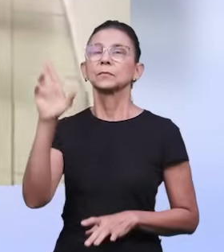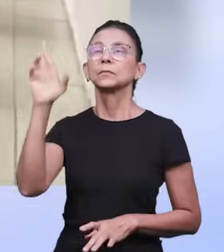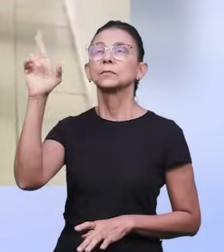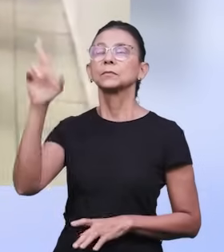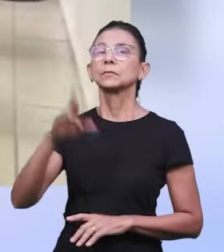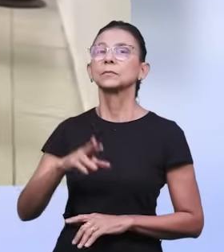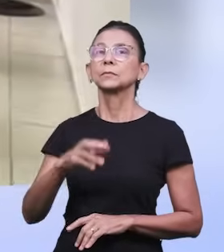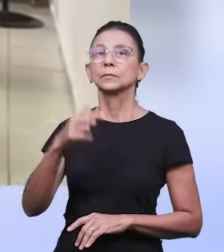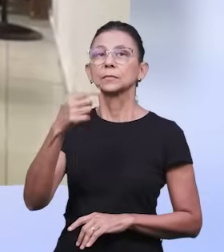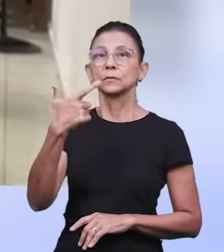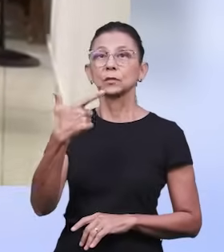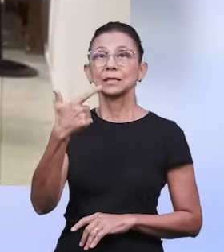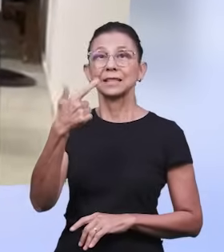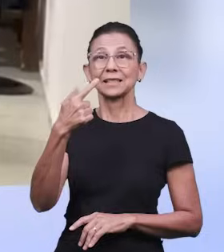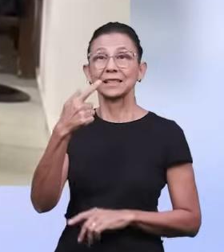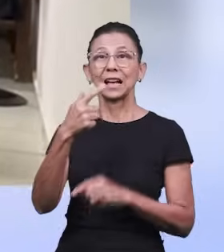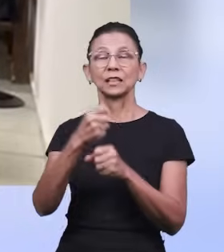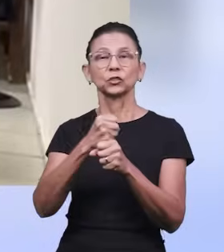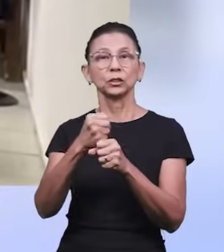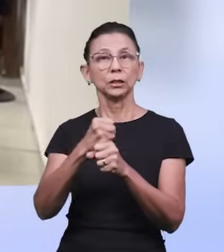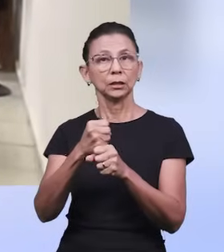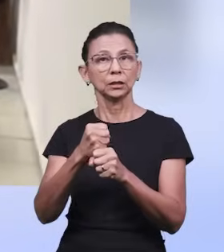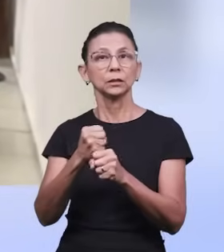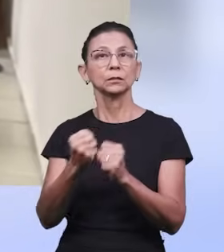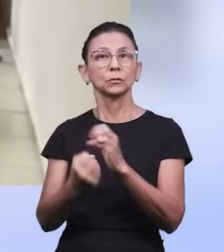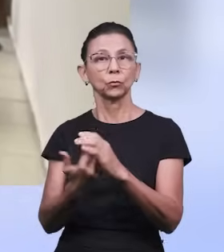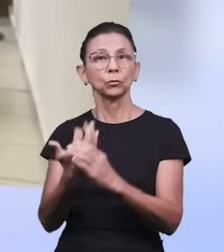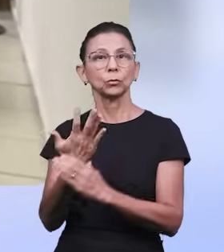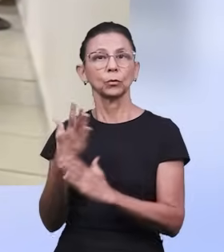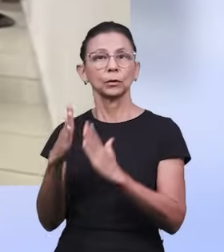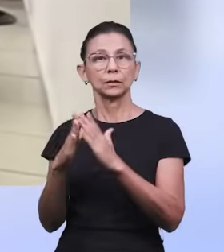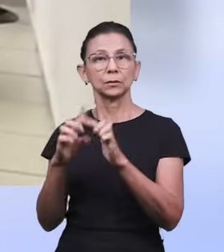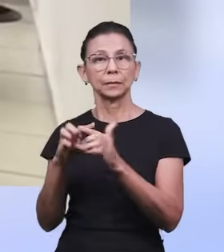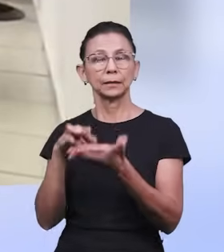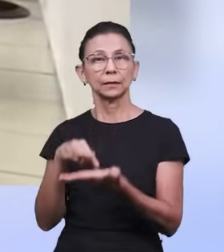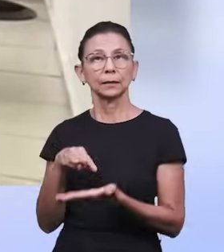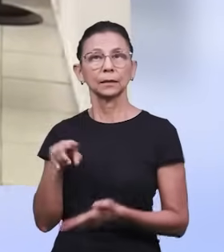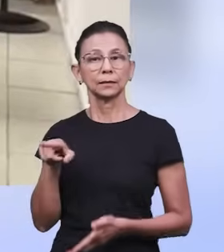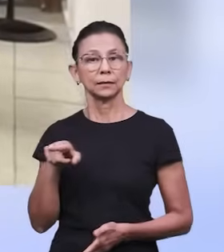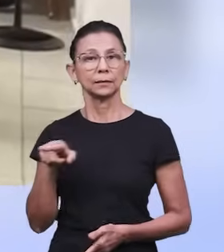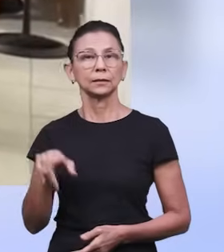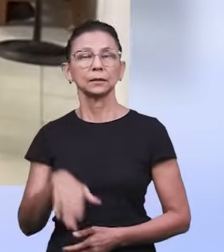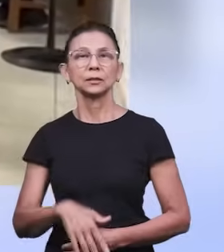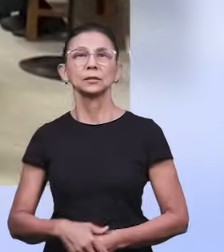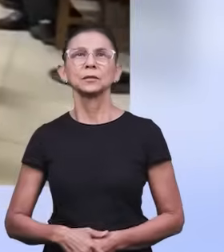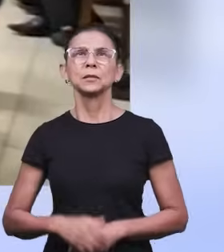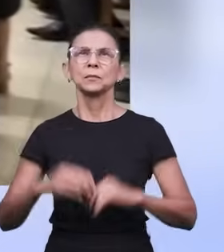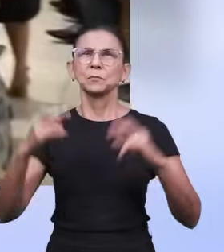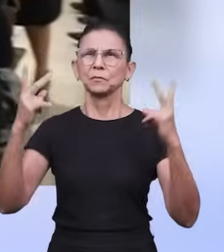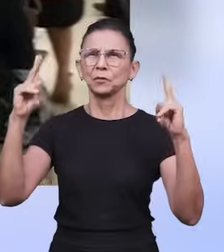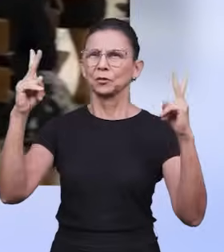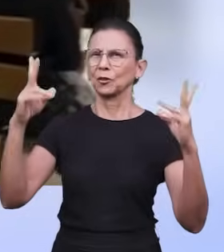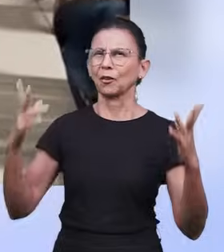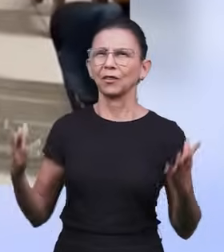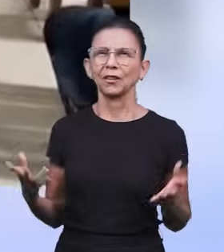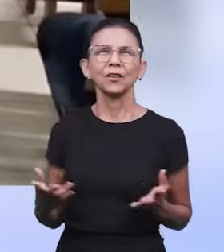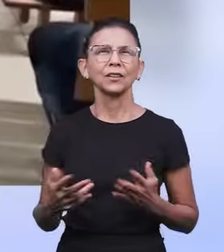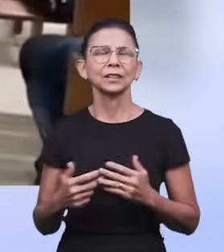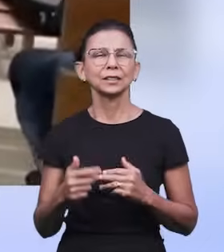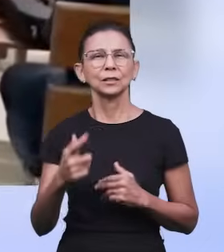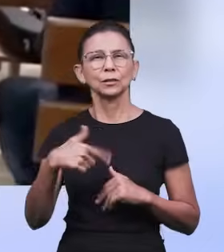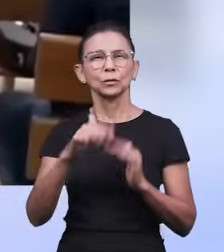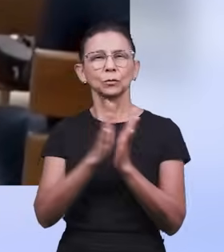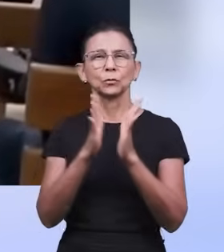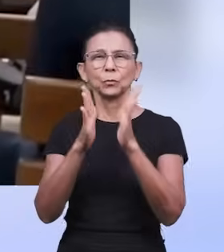pelos 17 anos da Igreja Cristã Maranata na cidade. Uma grande vitória para todo o grupo que orou para que a obra do